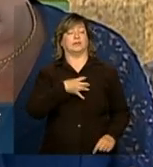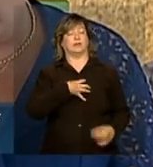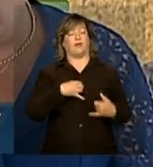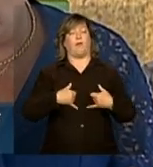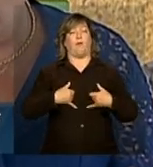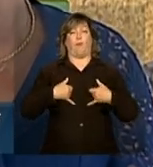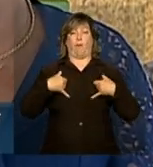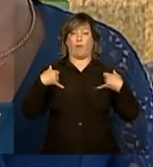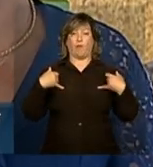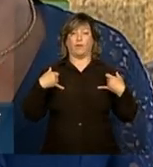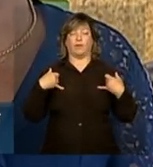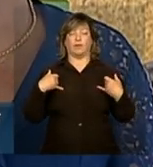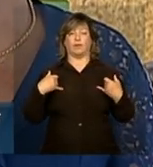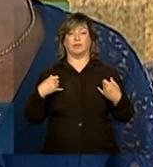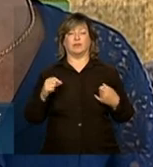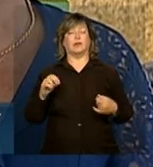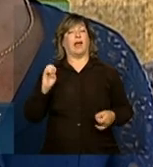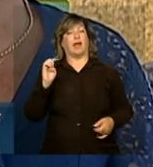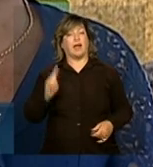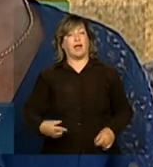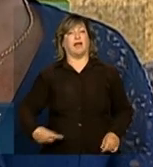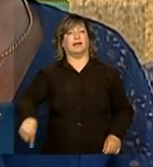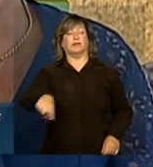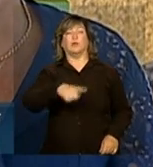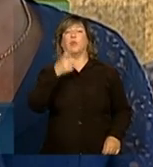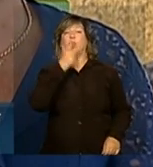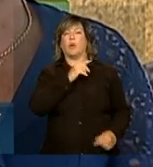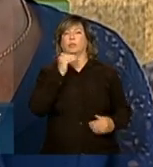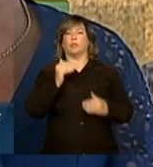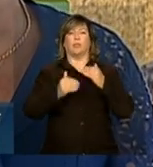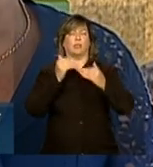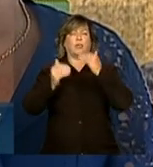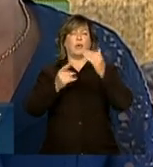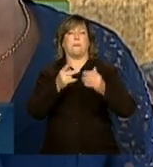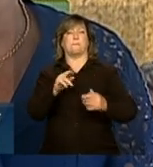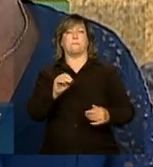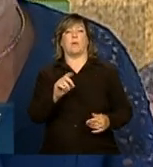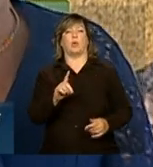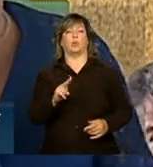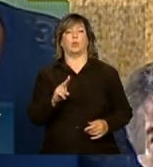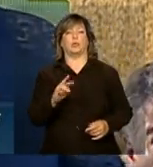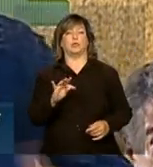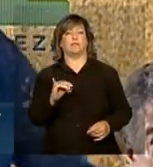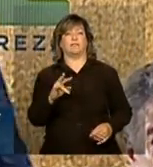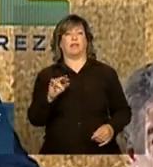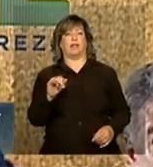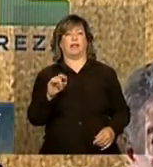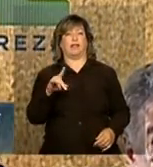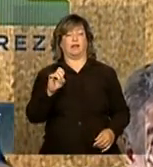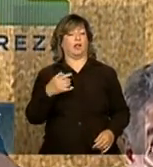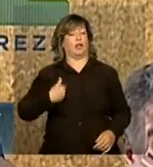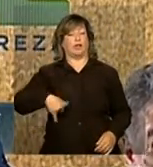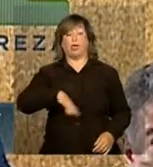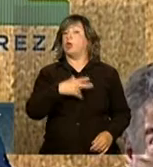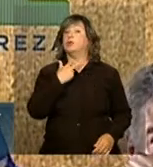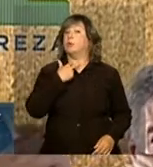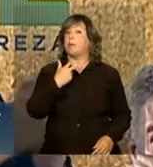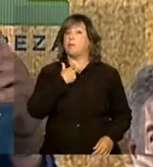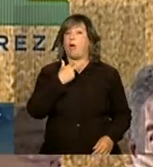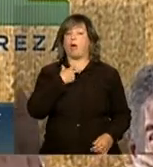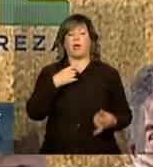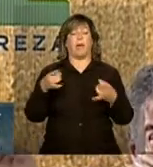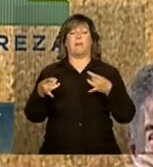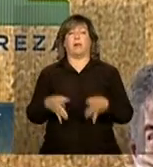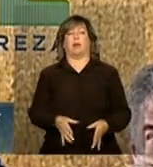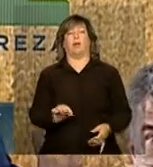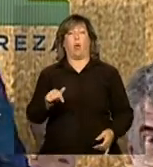orgulhemos. São os ganhos crescentes de produtividade, que nós não podemos abandonar. O